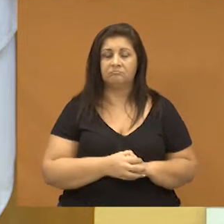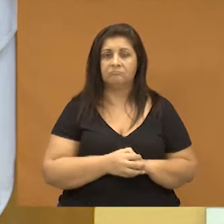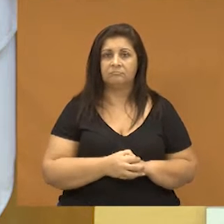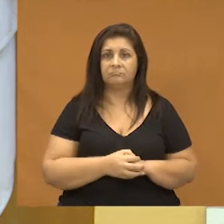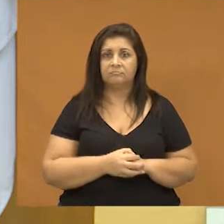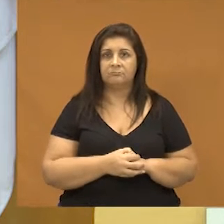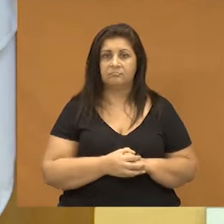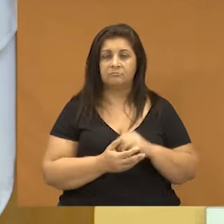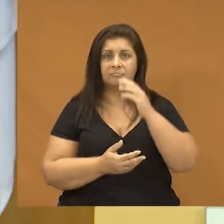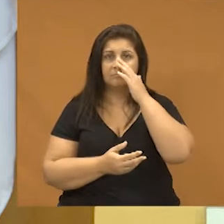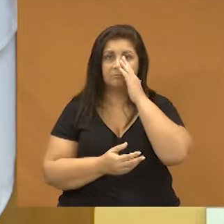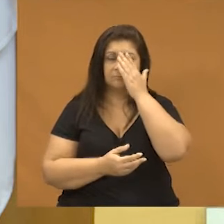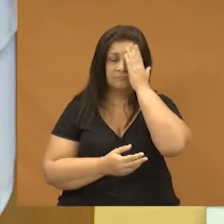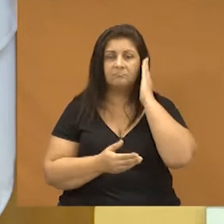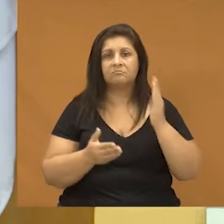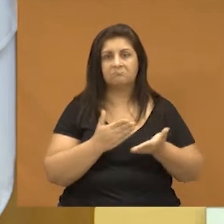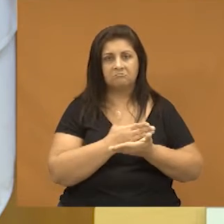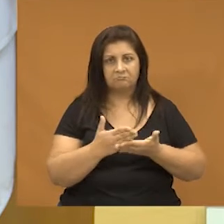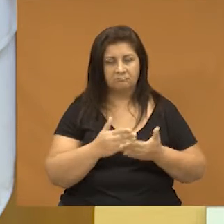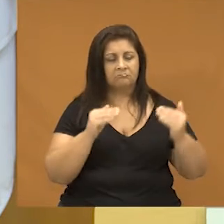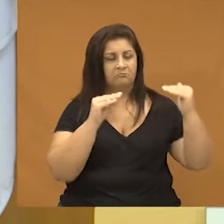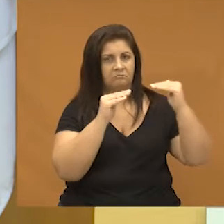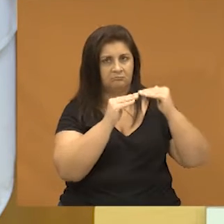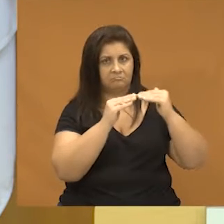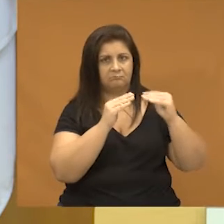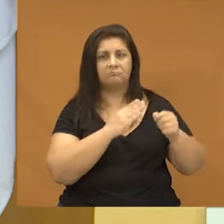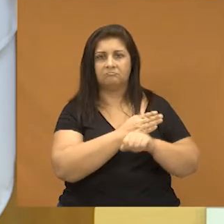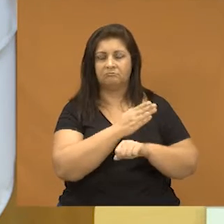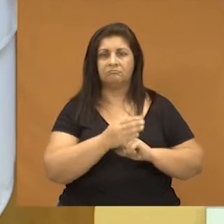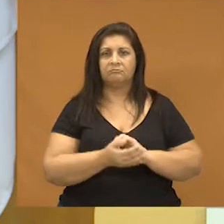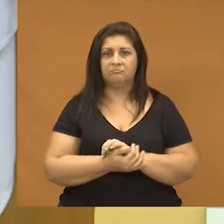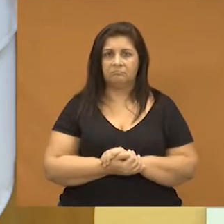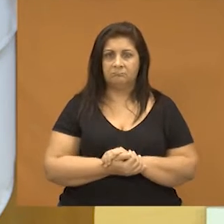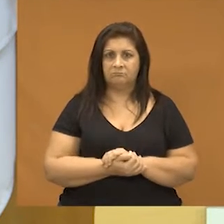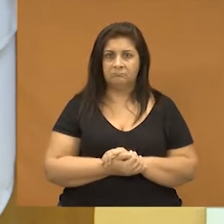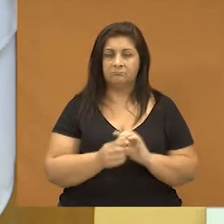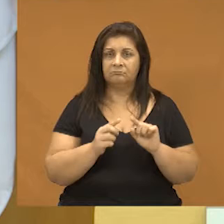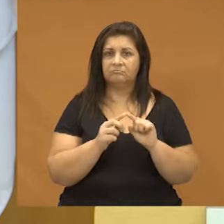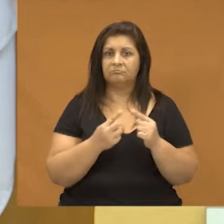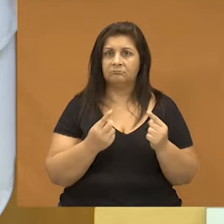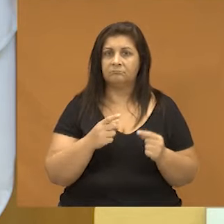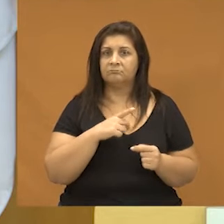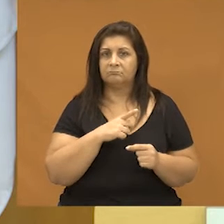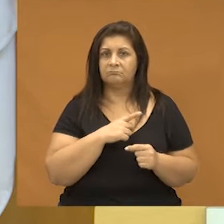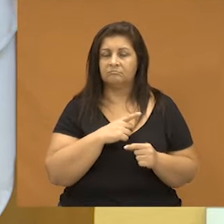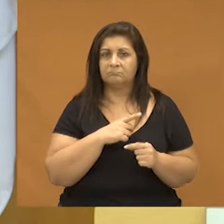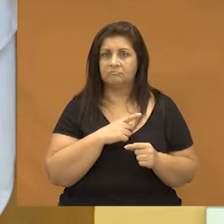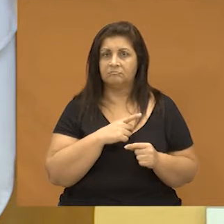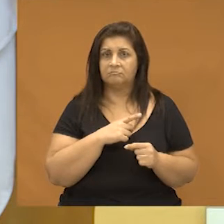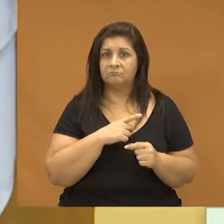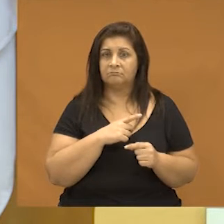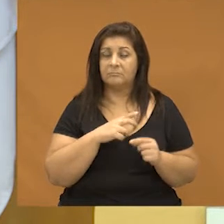já começar adiantando aqui que serei favorável à aprovação desse projeto, mas tem algumas